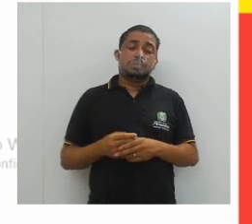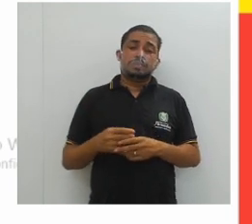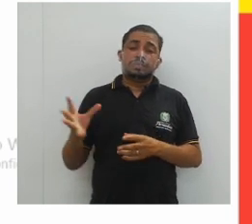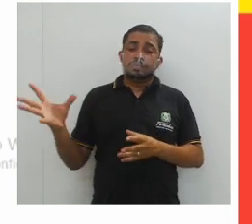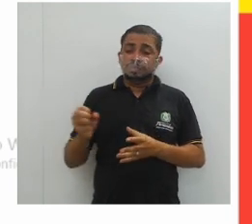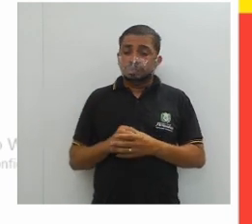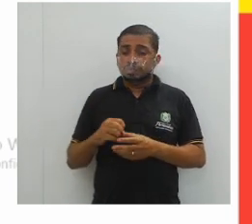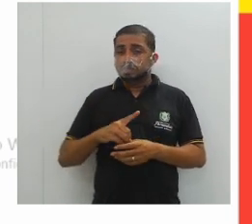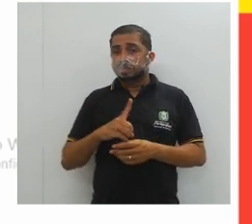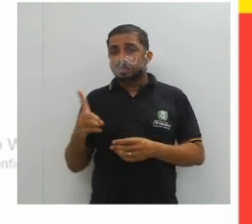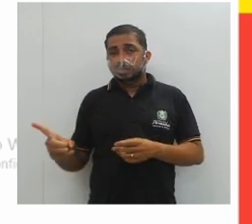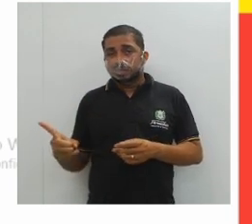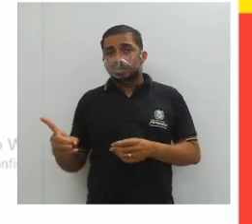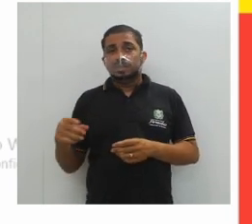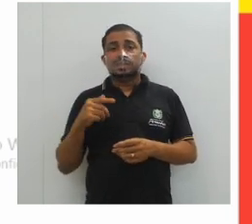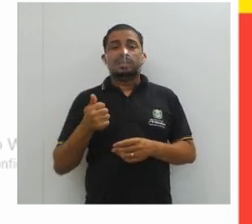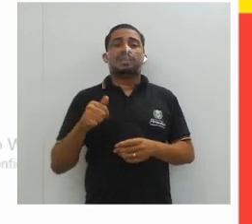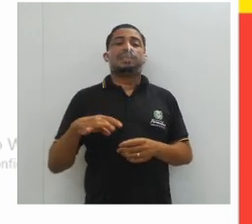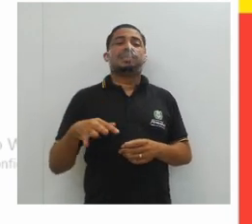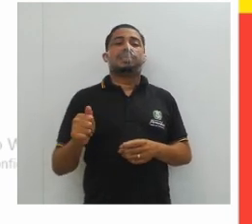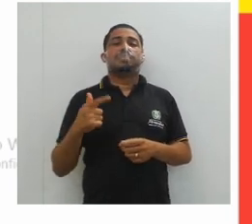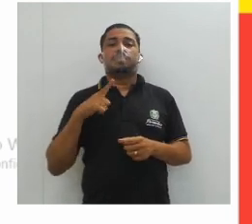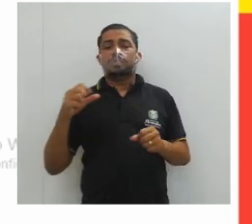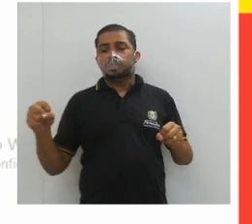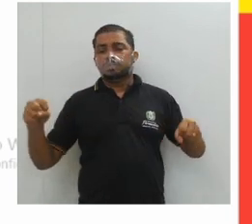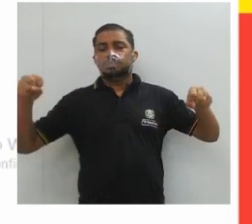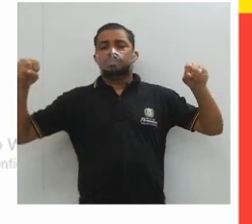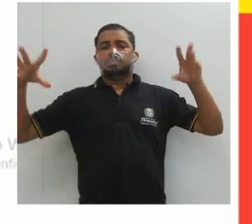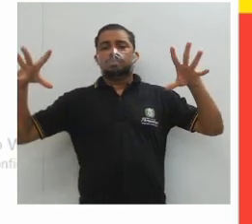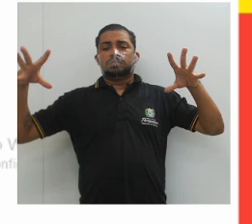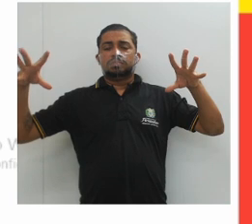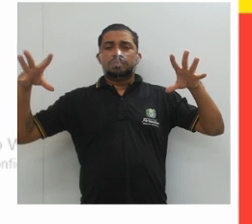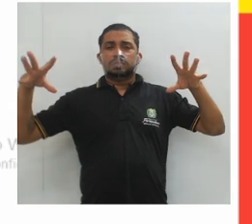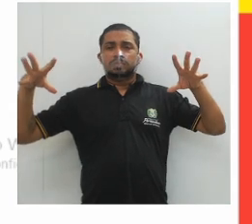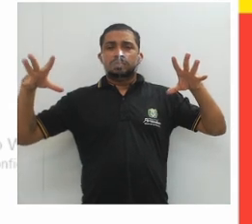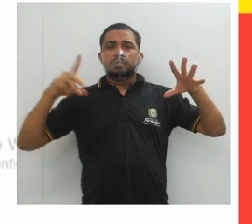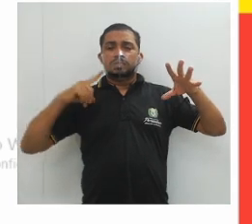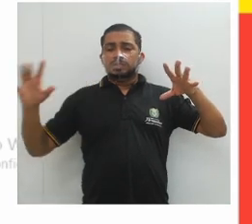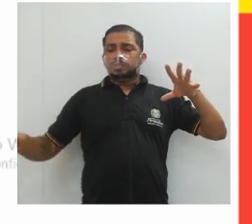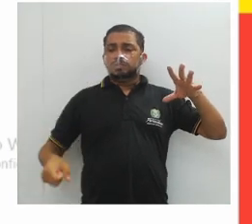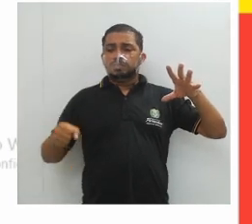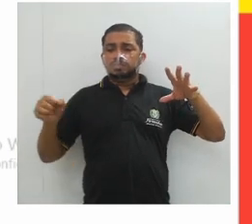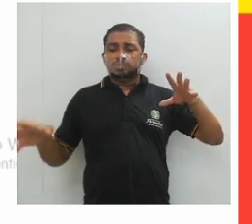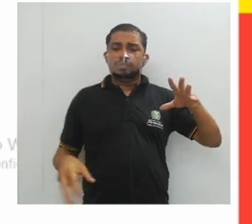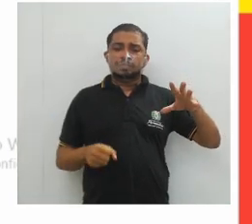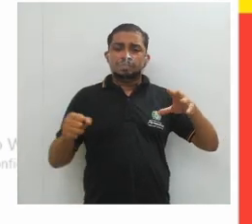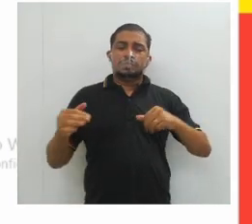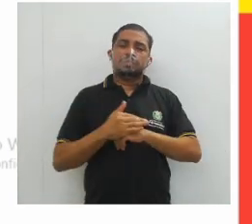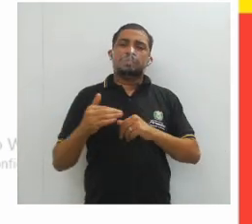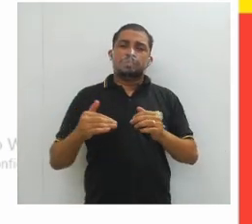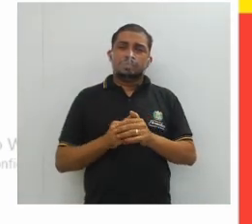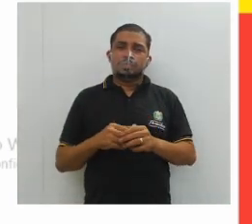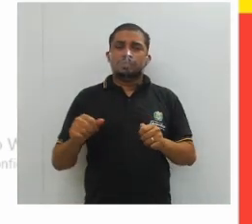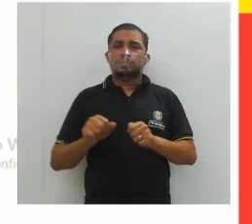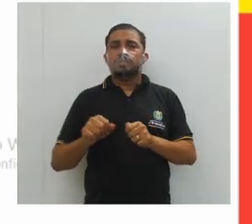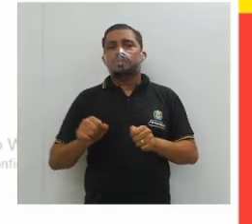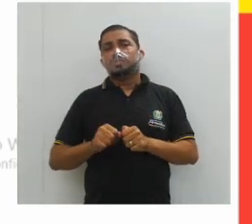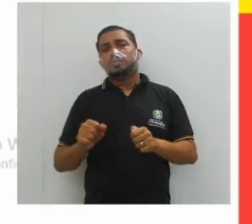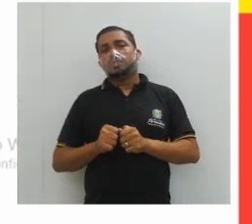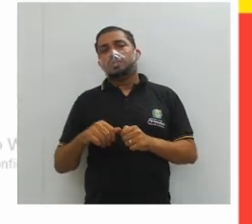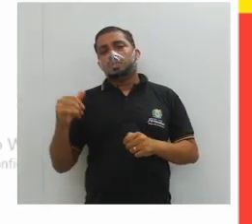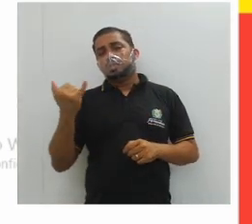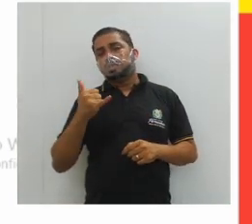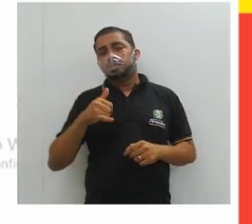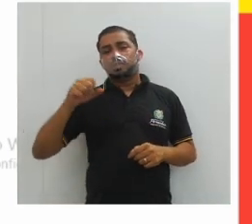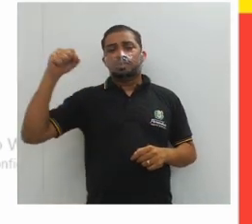em dia de jogo a Arena de Pernambuco pode acender os refletores e vai descontando da conta tudo aquilo que foi produzido de